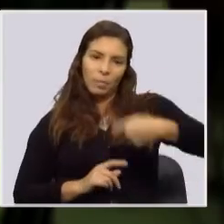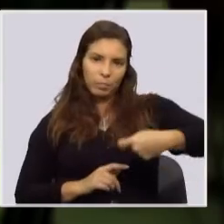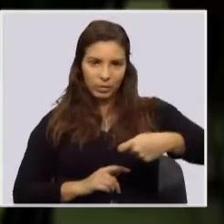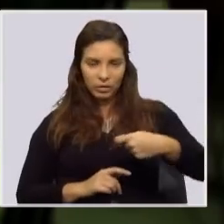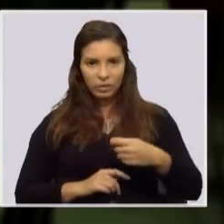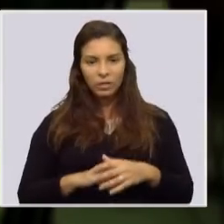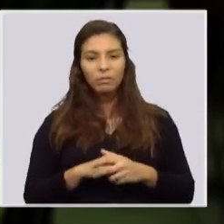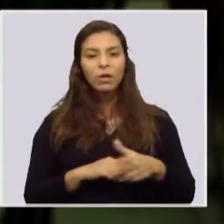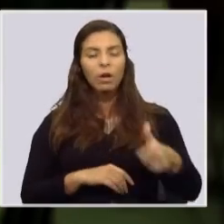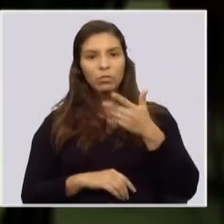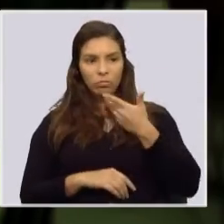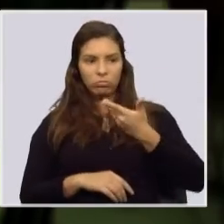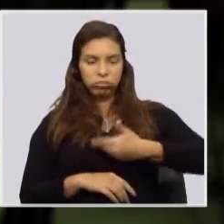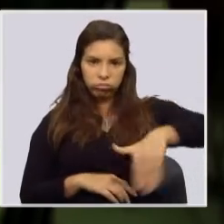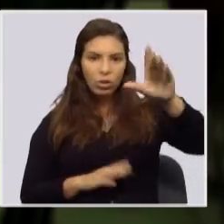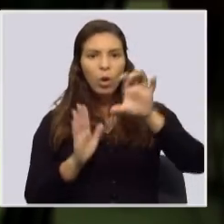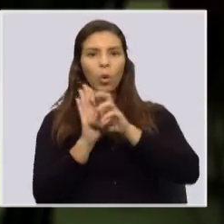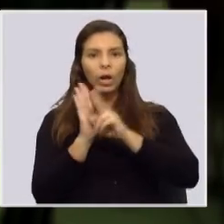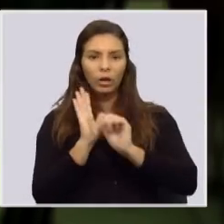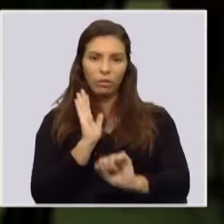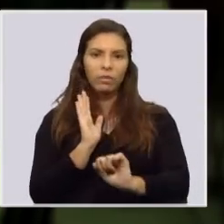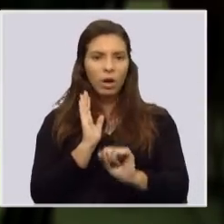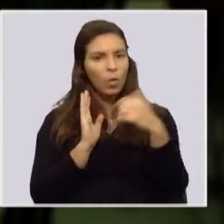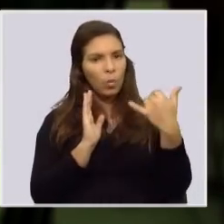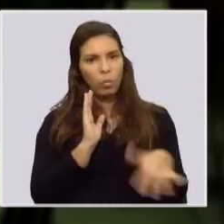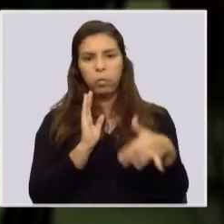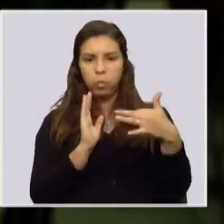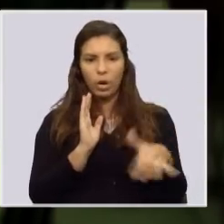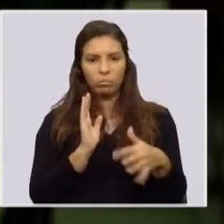uma carreira pela frente, contudo tens um currículo que já é